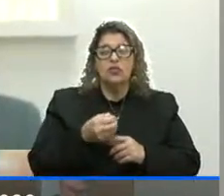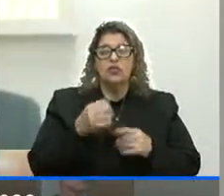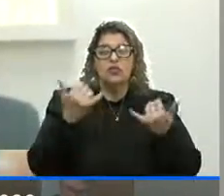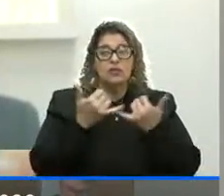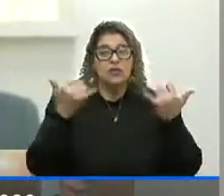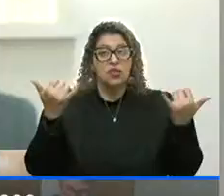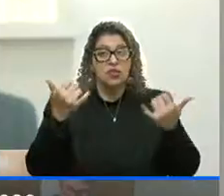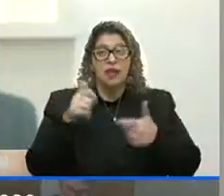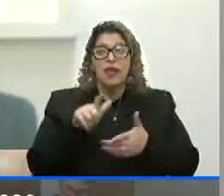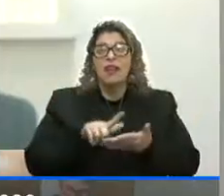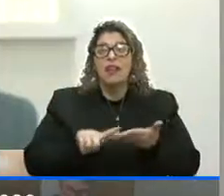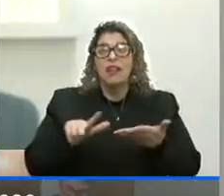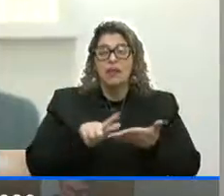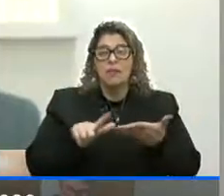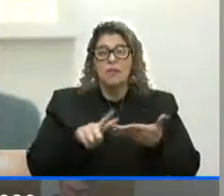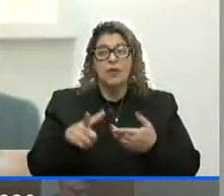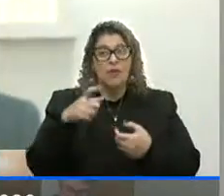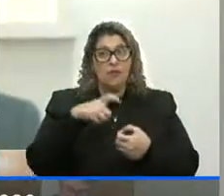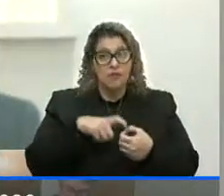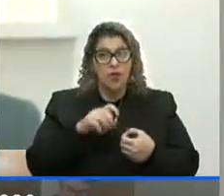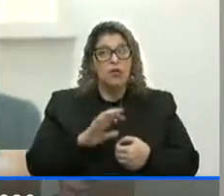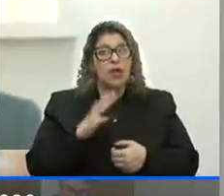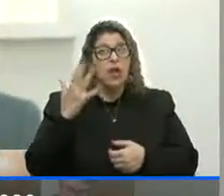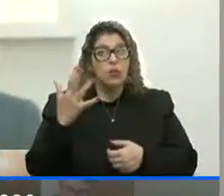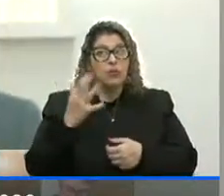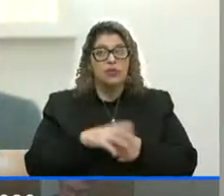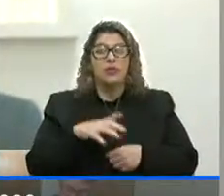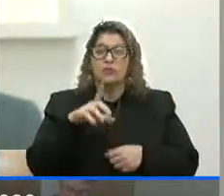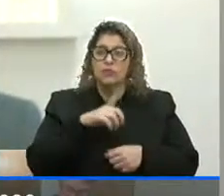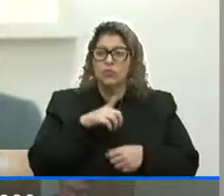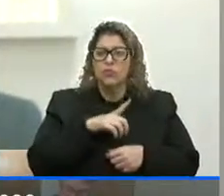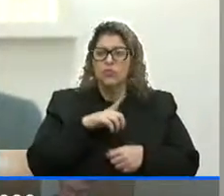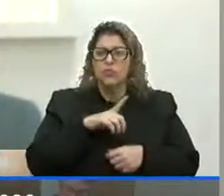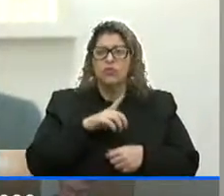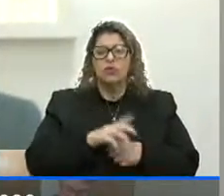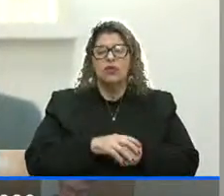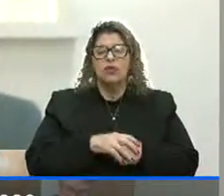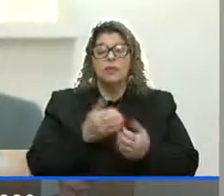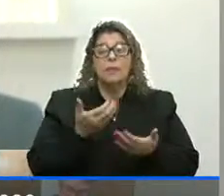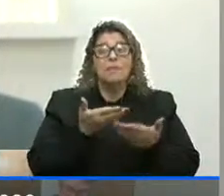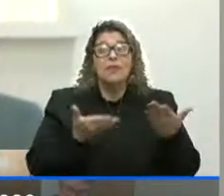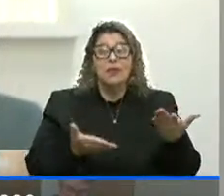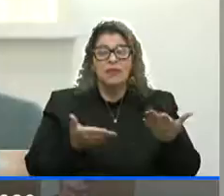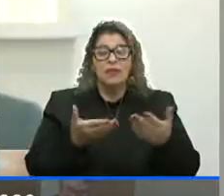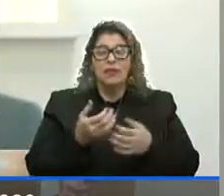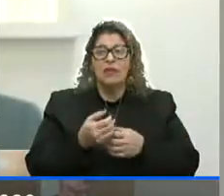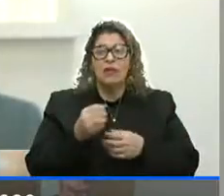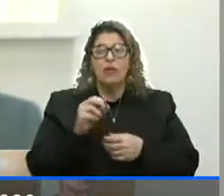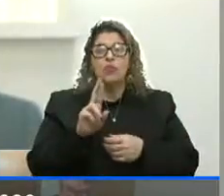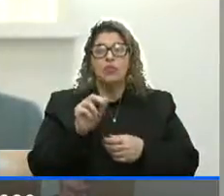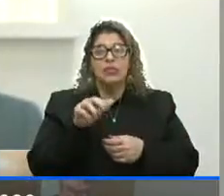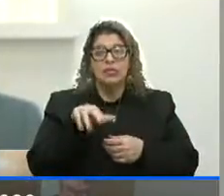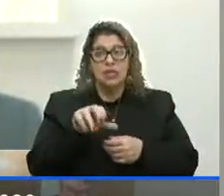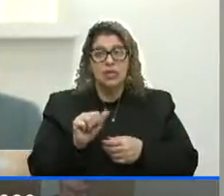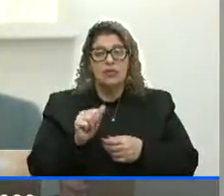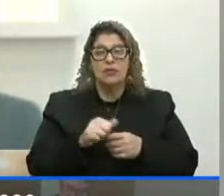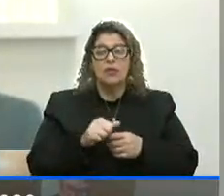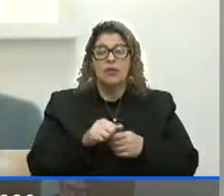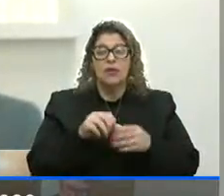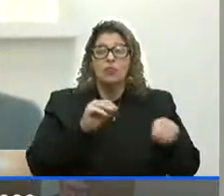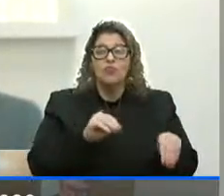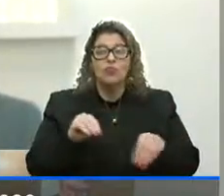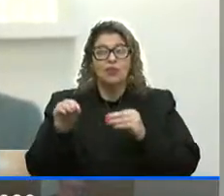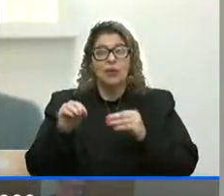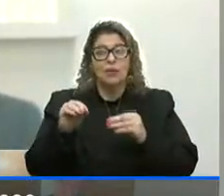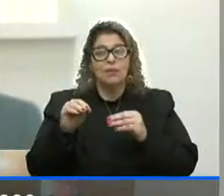funcionando, ela volta a acontecer. Tínhamos aí na iminência de perdermos a usina, ter que ser levada para outra cidade